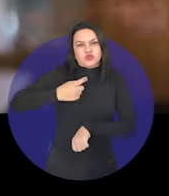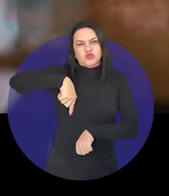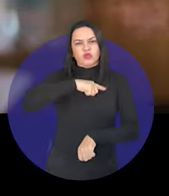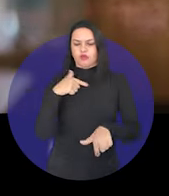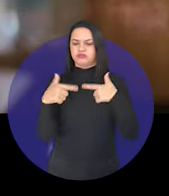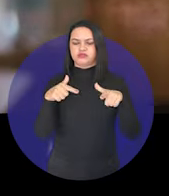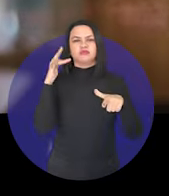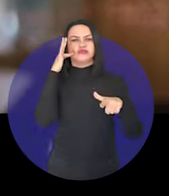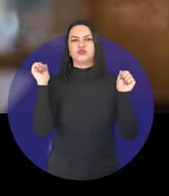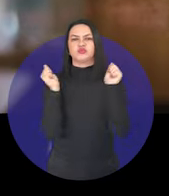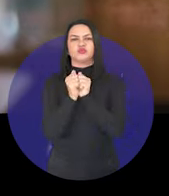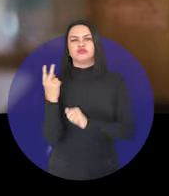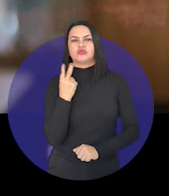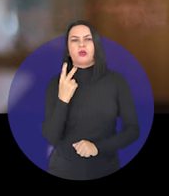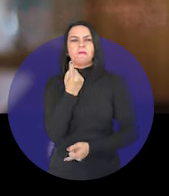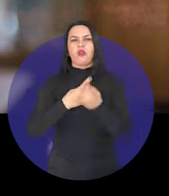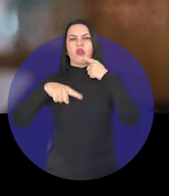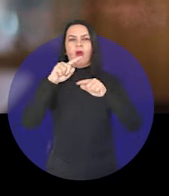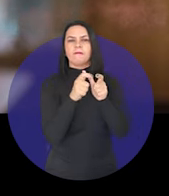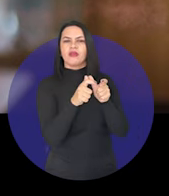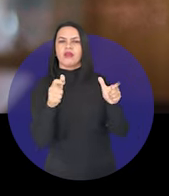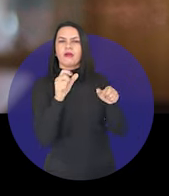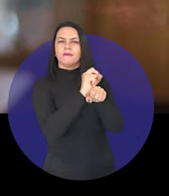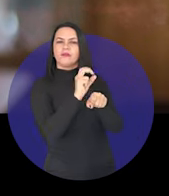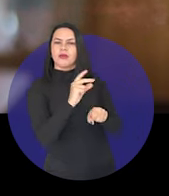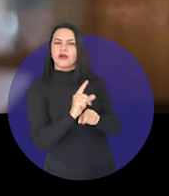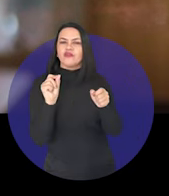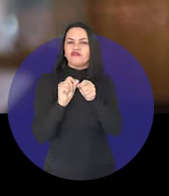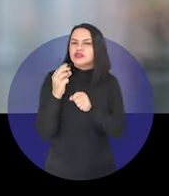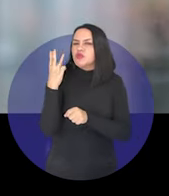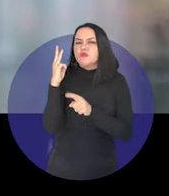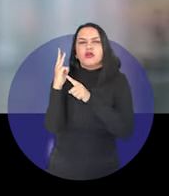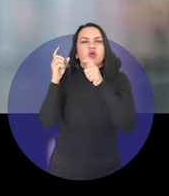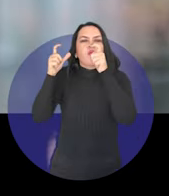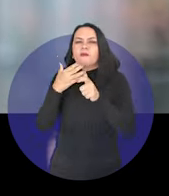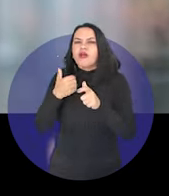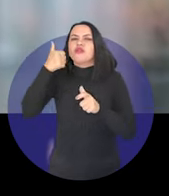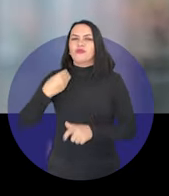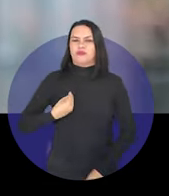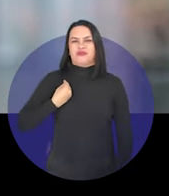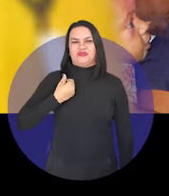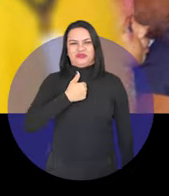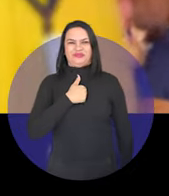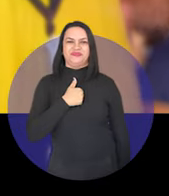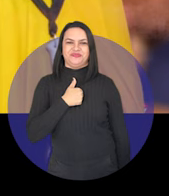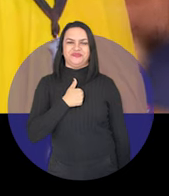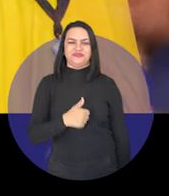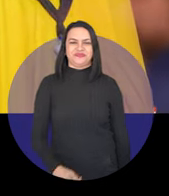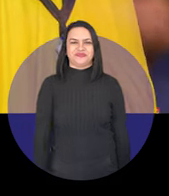Vamos trabalhar juntos para gerar mais empregos e fazer do Maranhão um lugar ainda melhor para se viver.